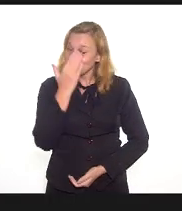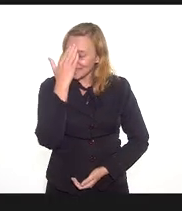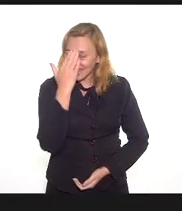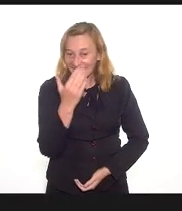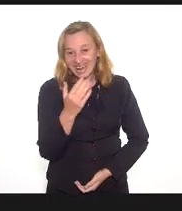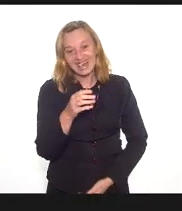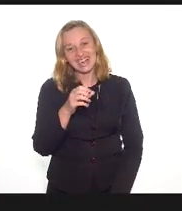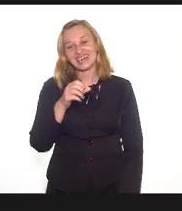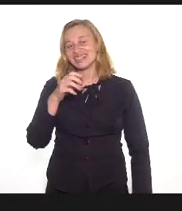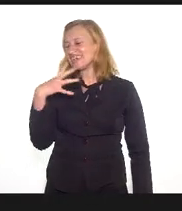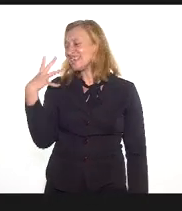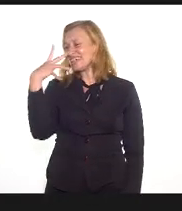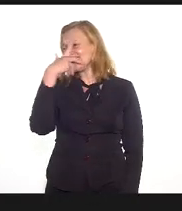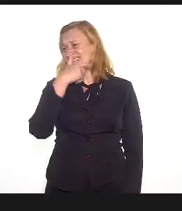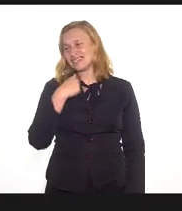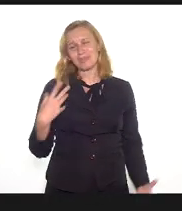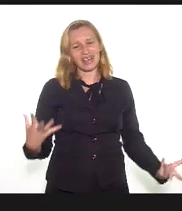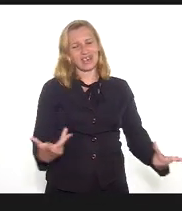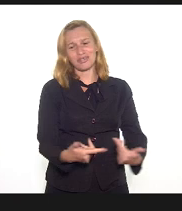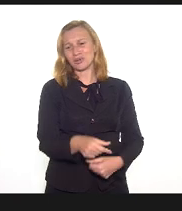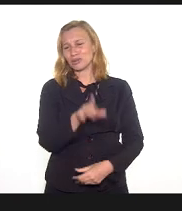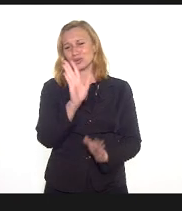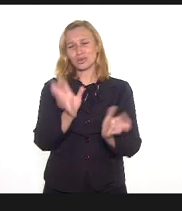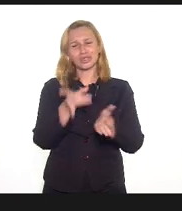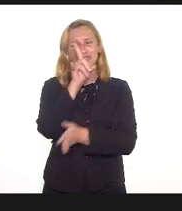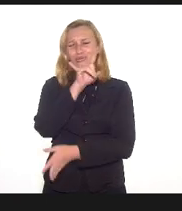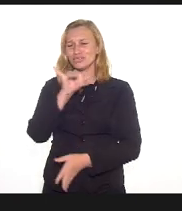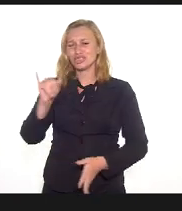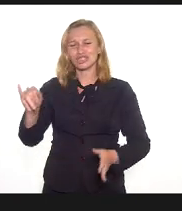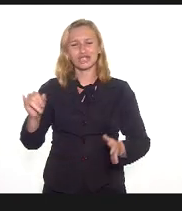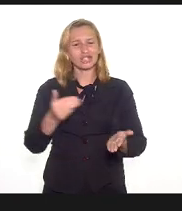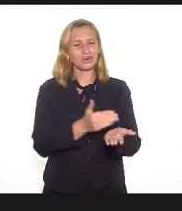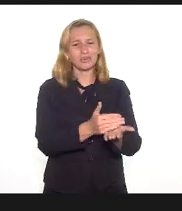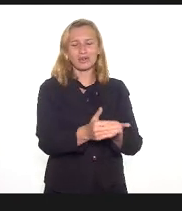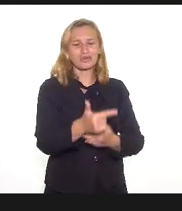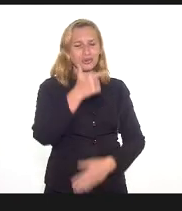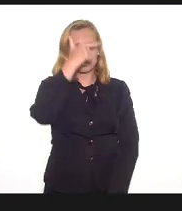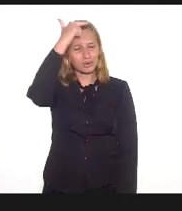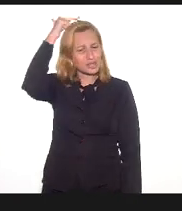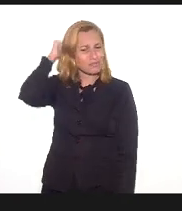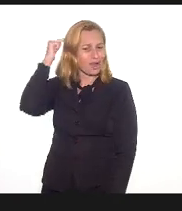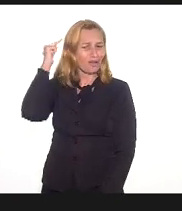Obrigado, lindo, maravilhoso. Hoje foi um dia, né? Começou com o Luiz Paulo,